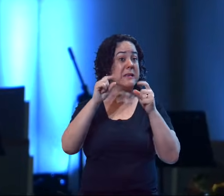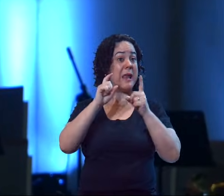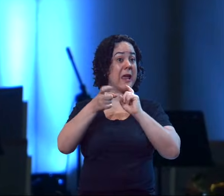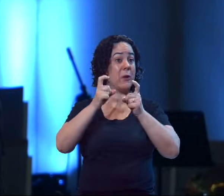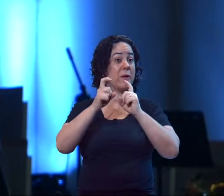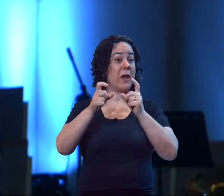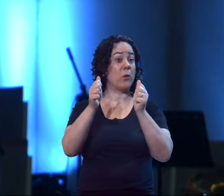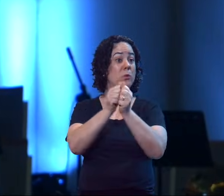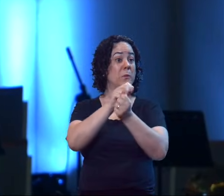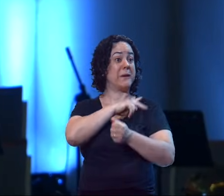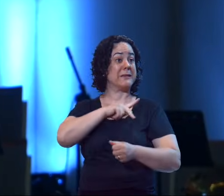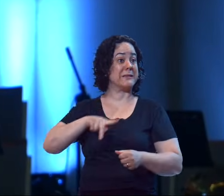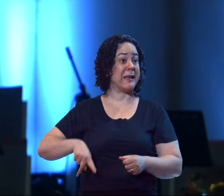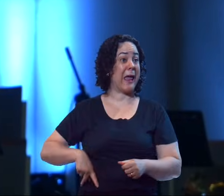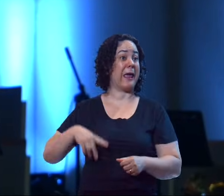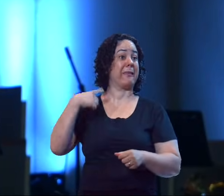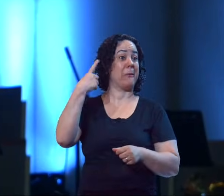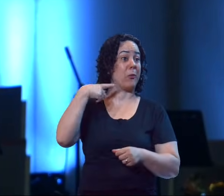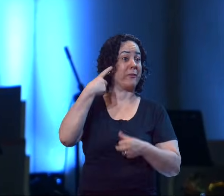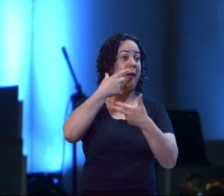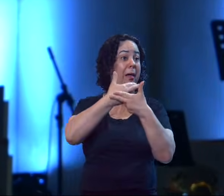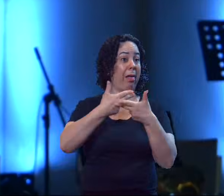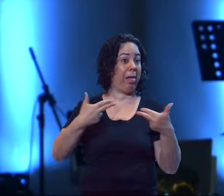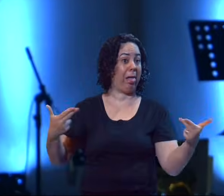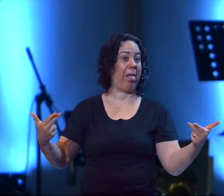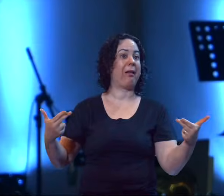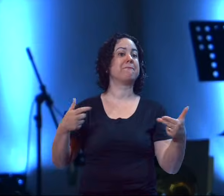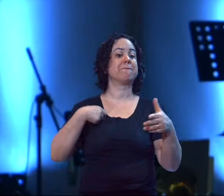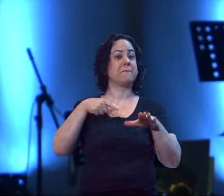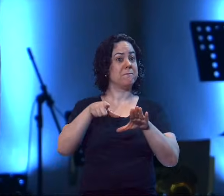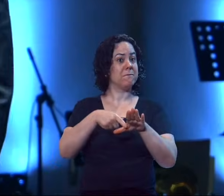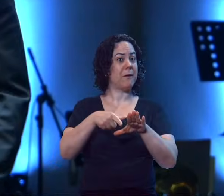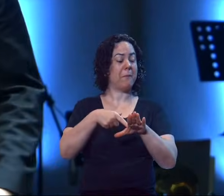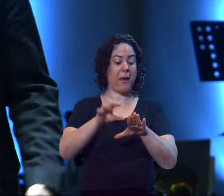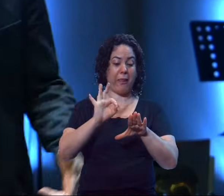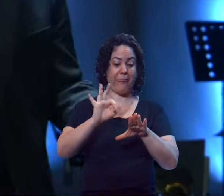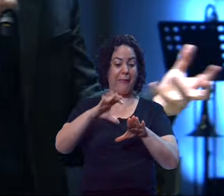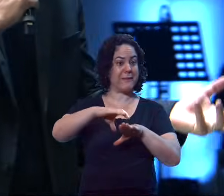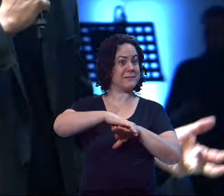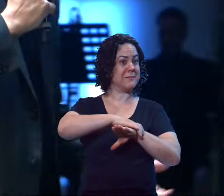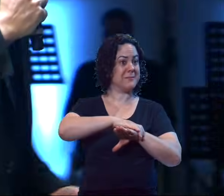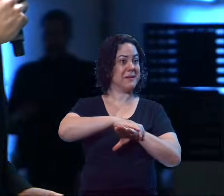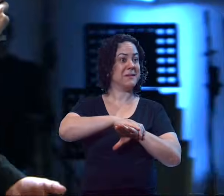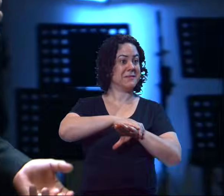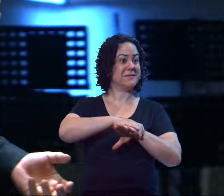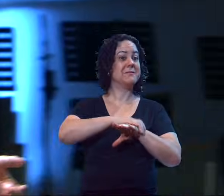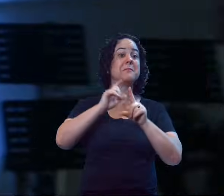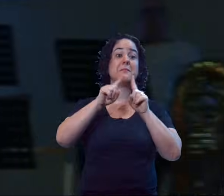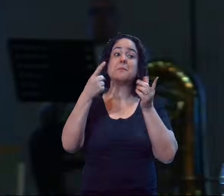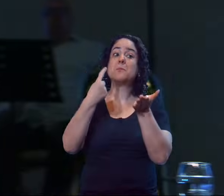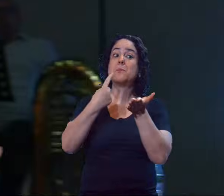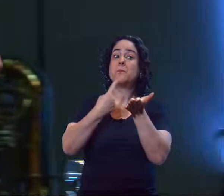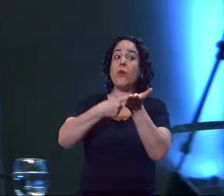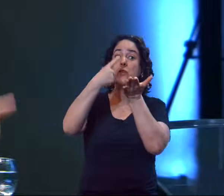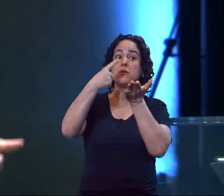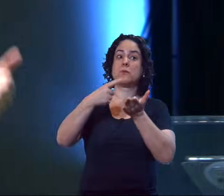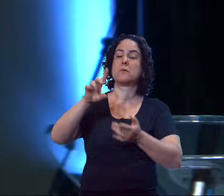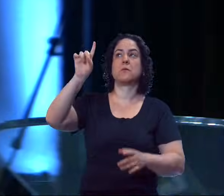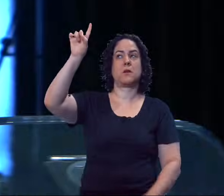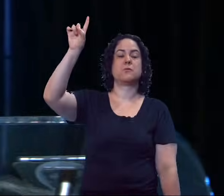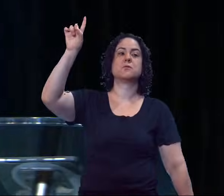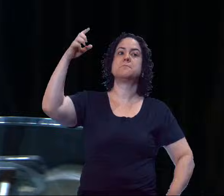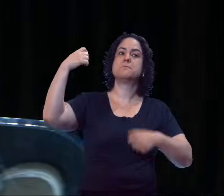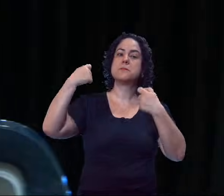do Planalto. Porque eu tinha feito um voto com o Senhor. Essa é uma maneira de se consagrar, o exercício